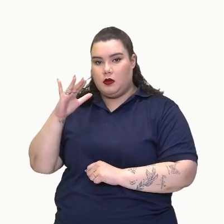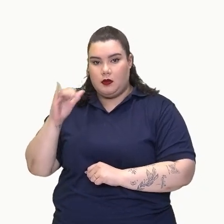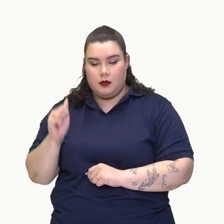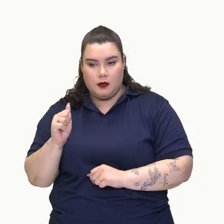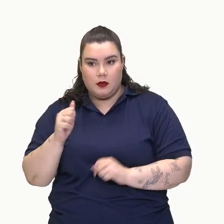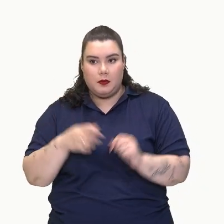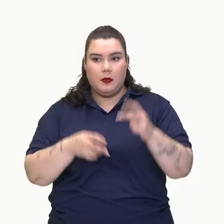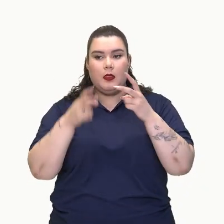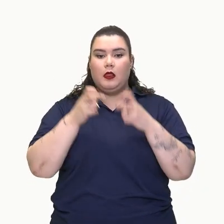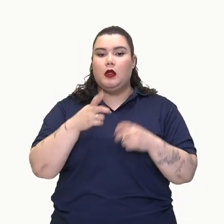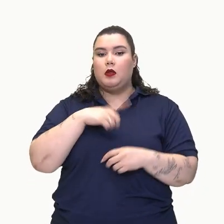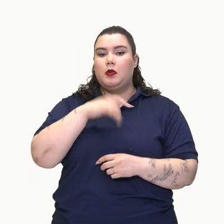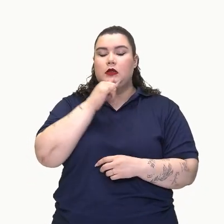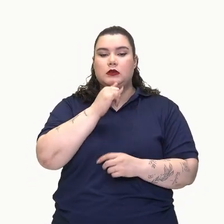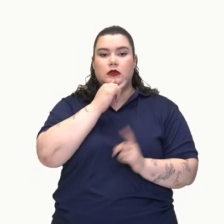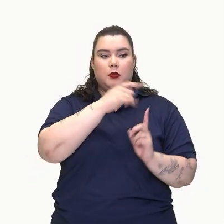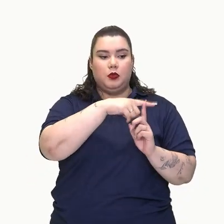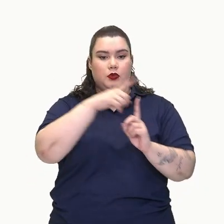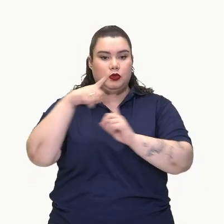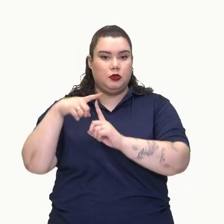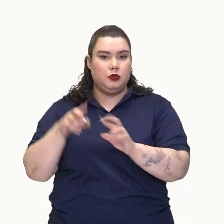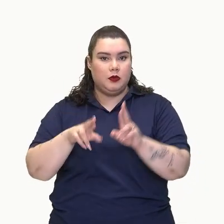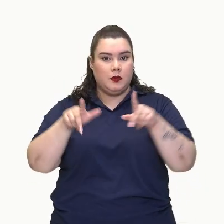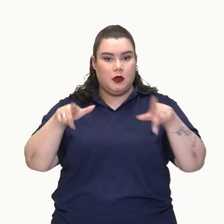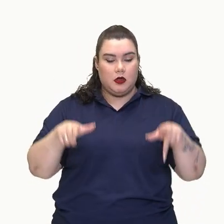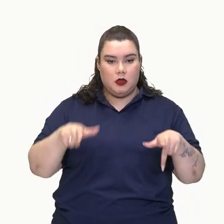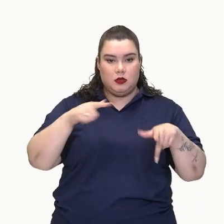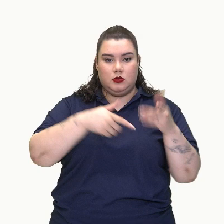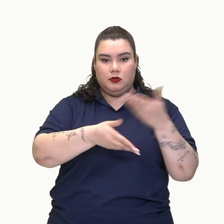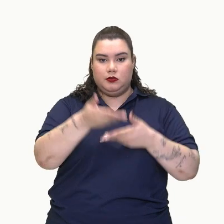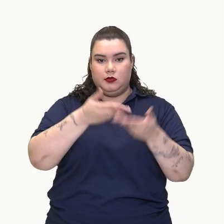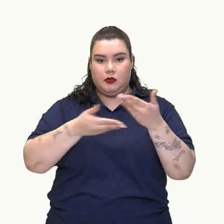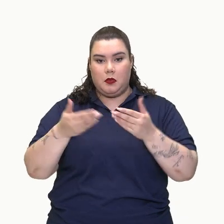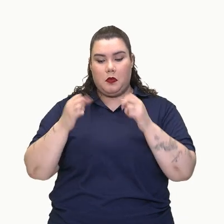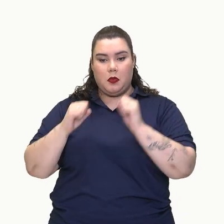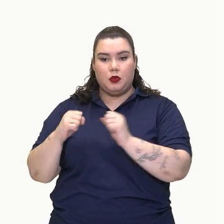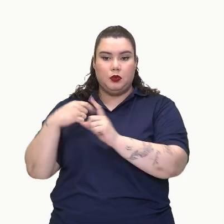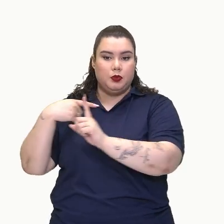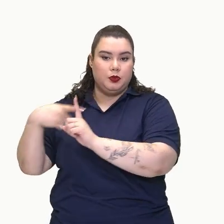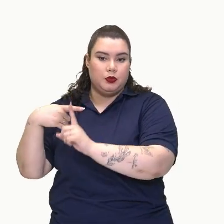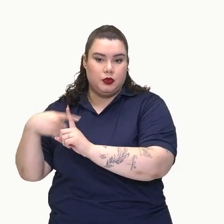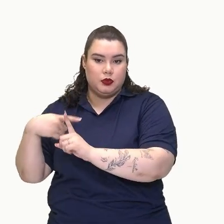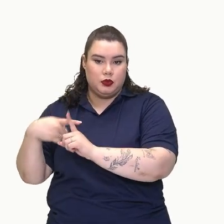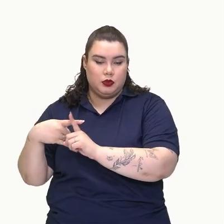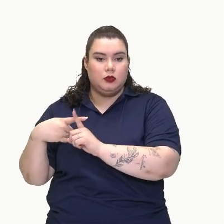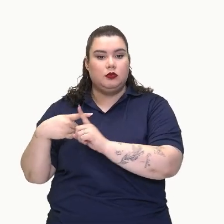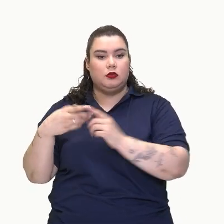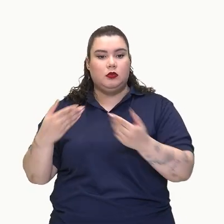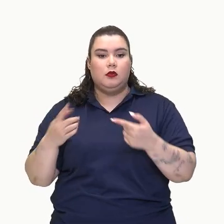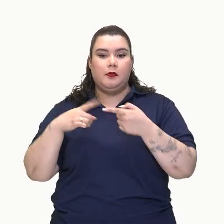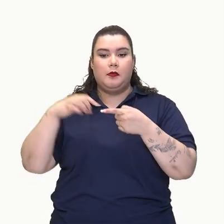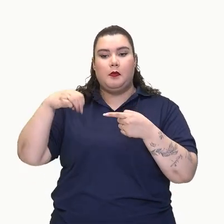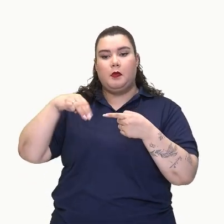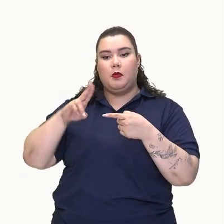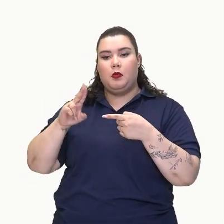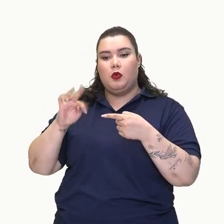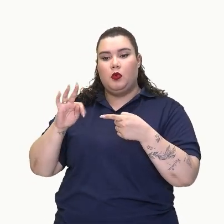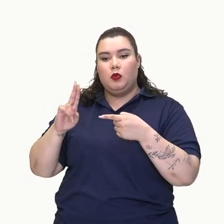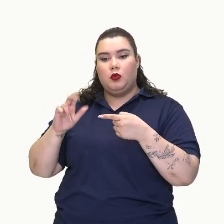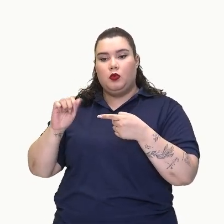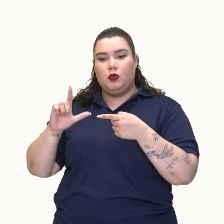são diferentes e que estão interagindo. Essa interação pode ser harmônica, como é o caso do mutualismo,